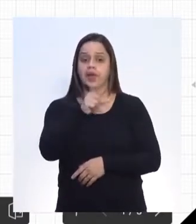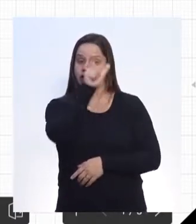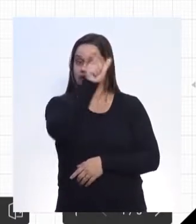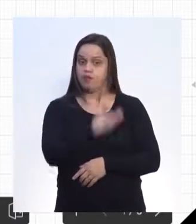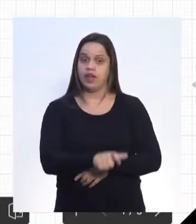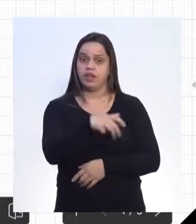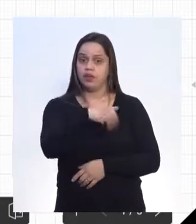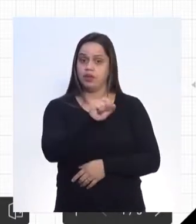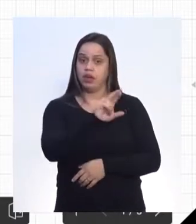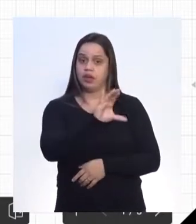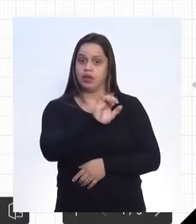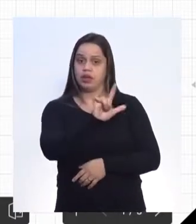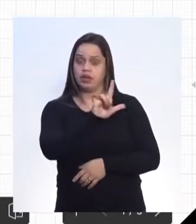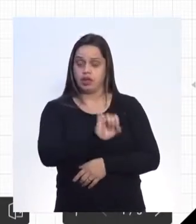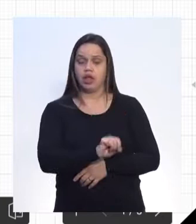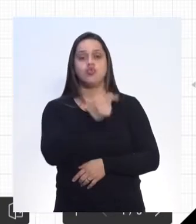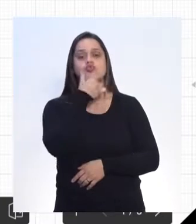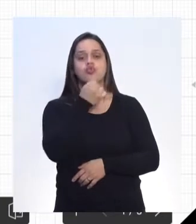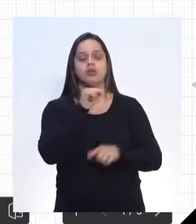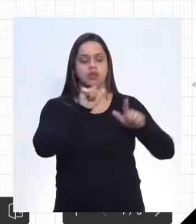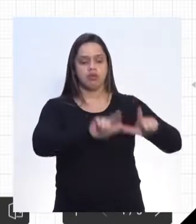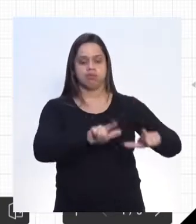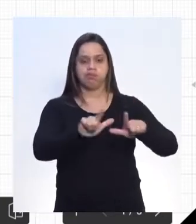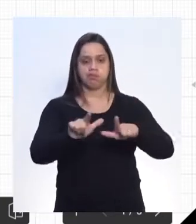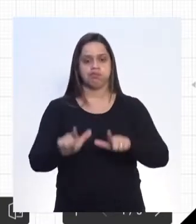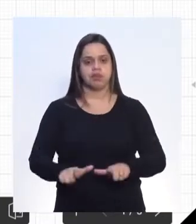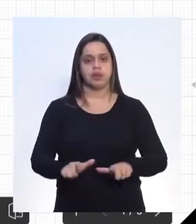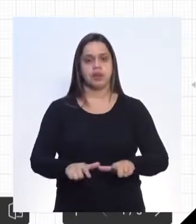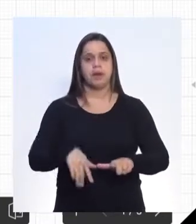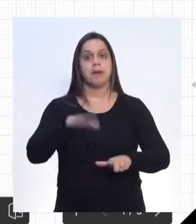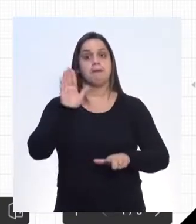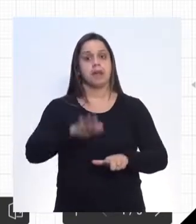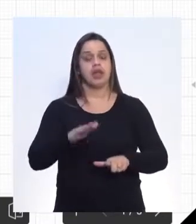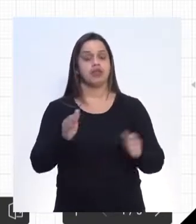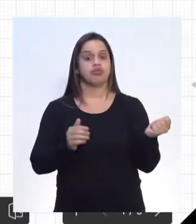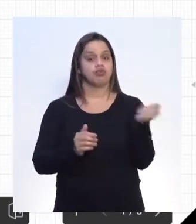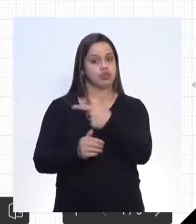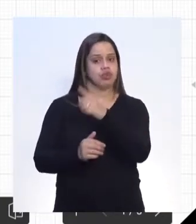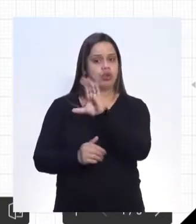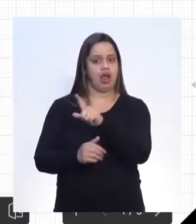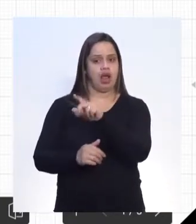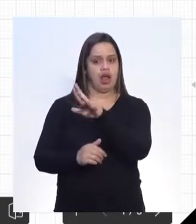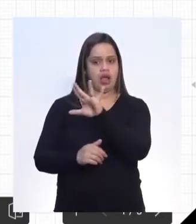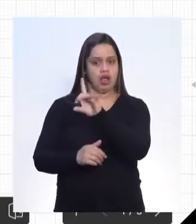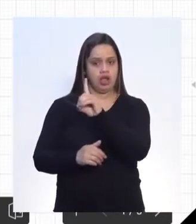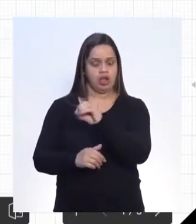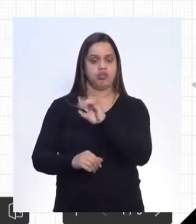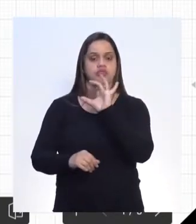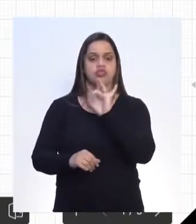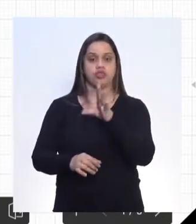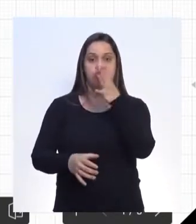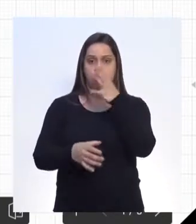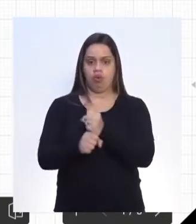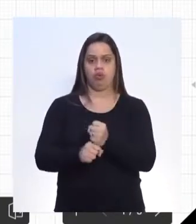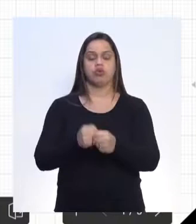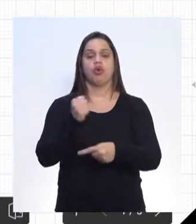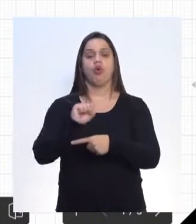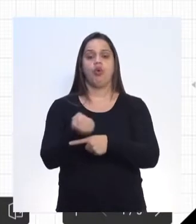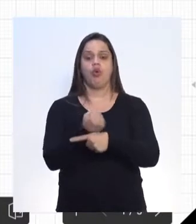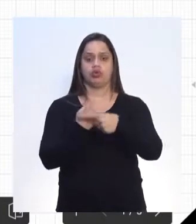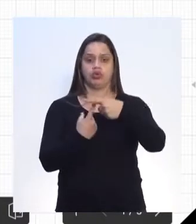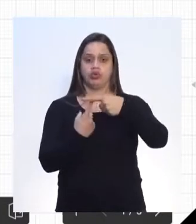que o Marcelo assentou. Tudo bem? Ele assentou menos que o Cláudio, só fazer a contagem. Então, temos ali quanto?